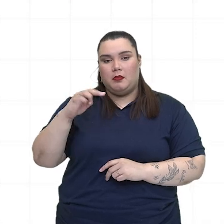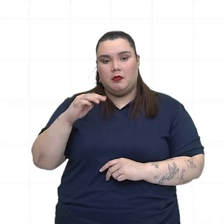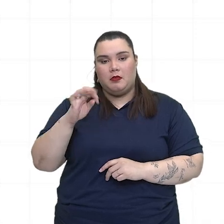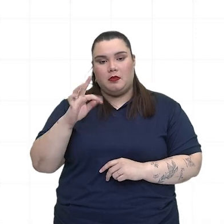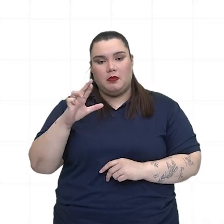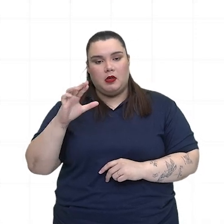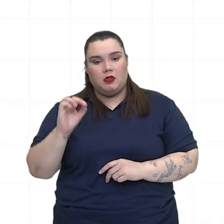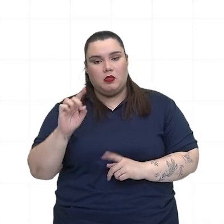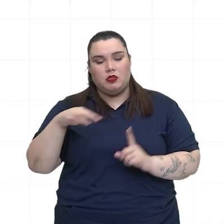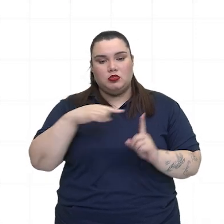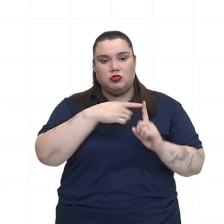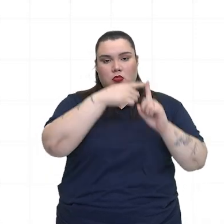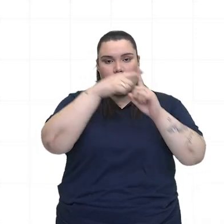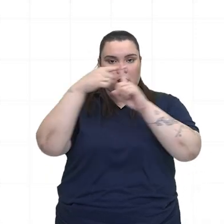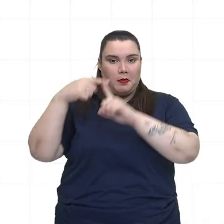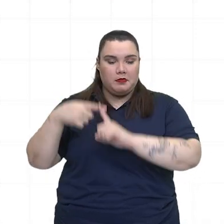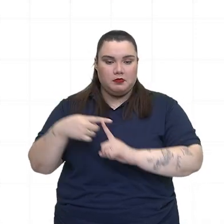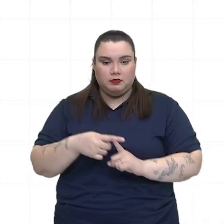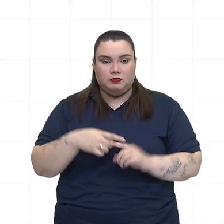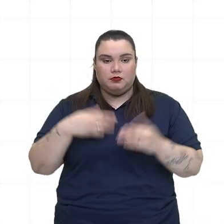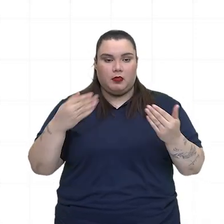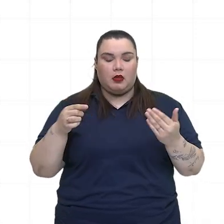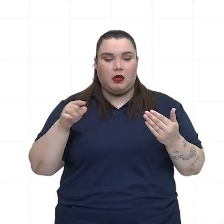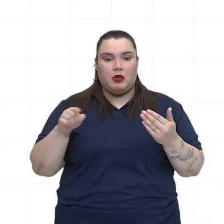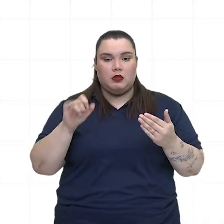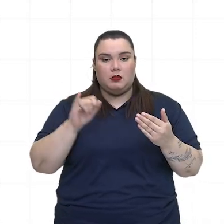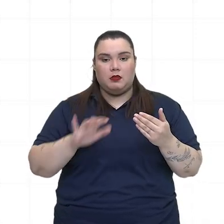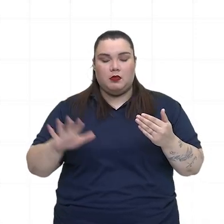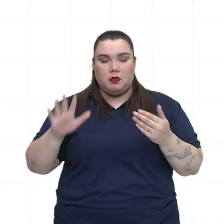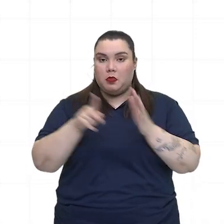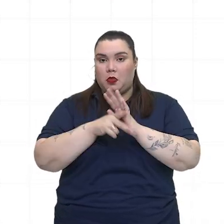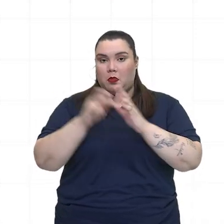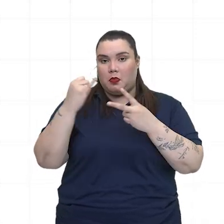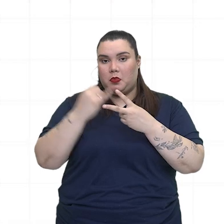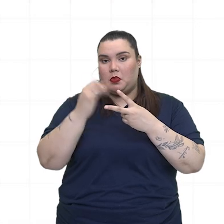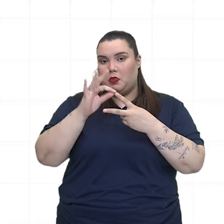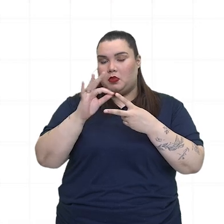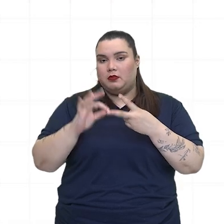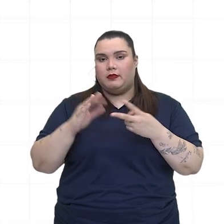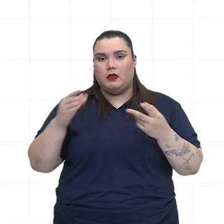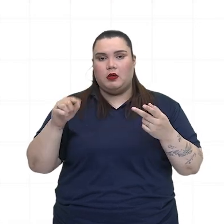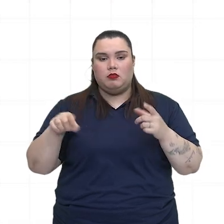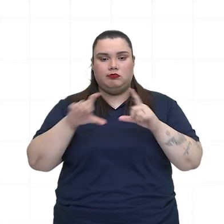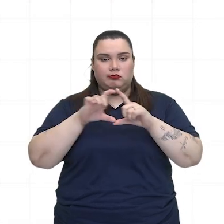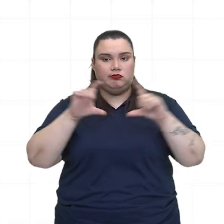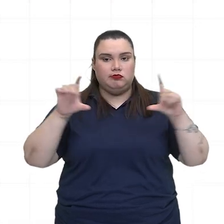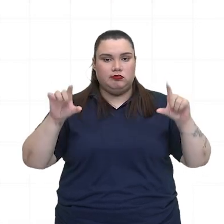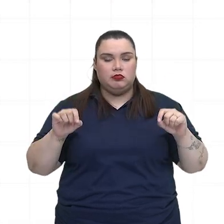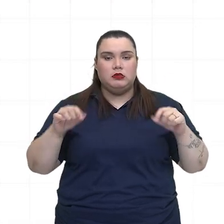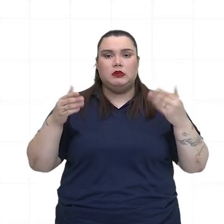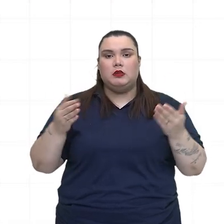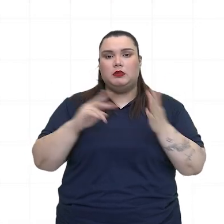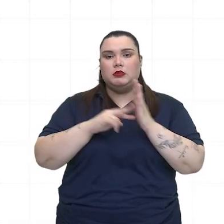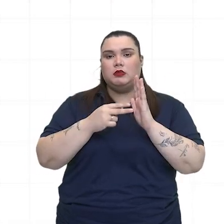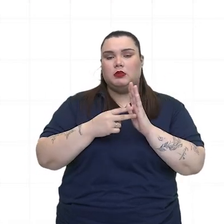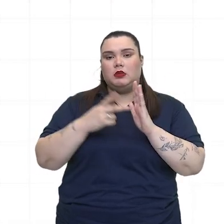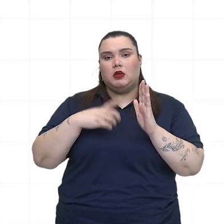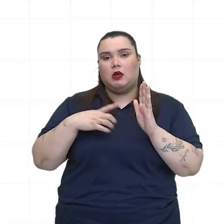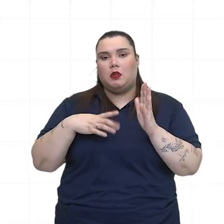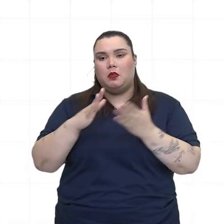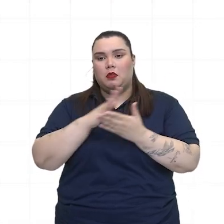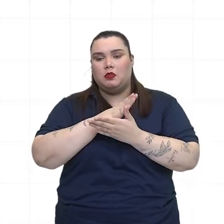lados de um polígono. Como se trata de um retângulo, nós poderíamos resolver, né? Existem autores que,